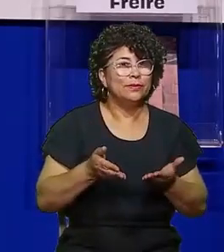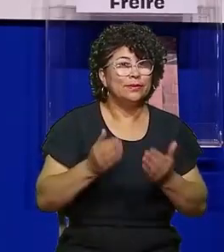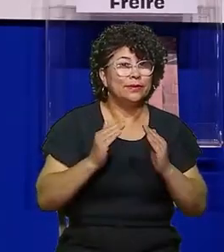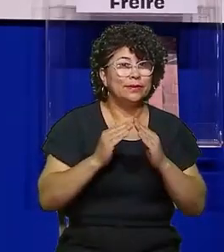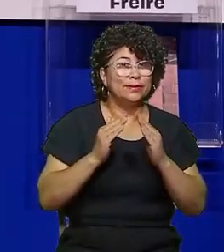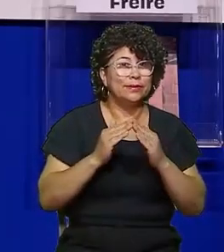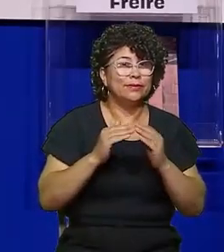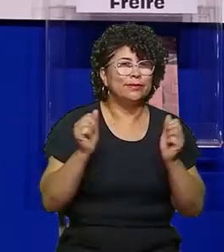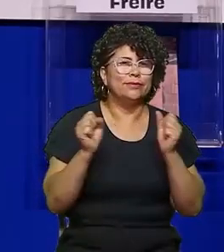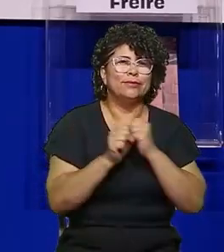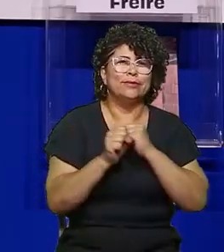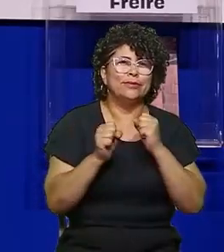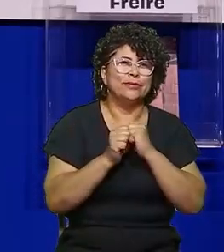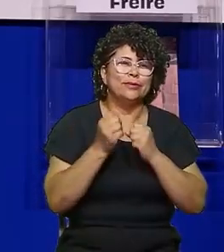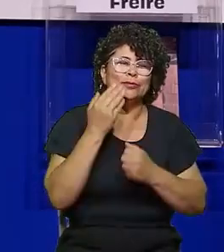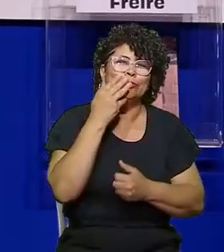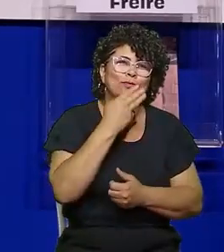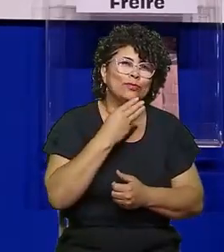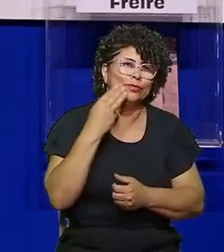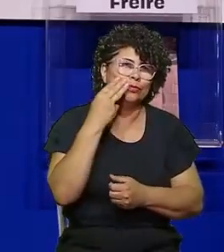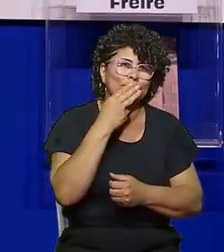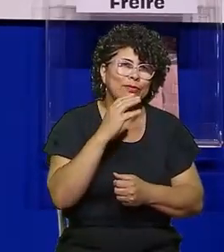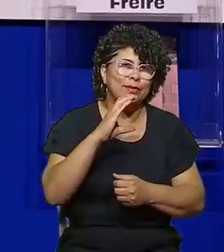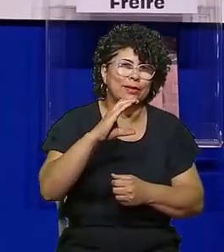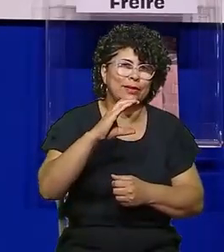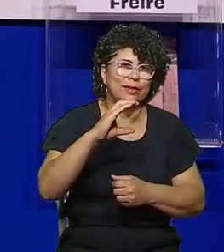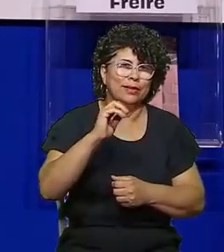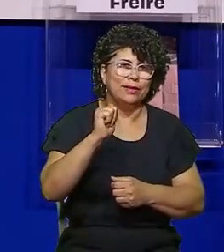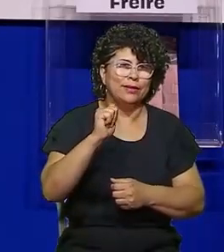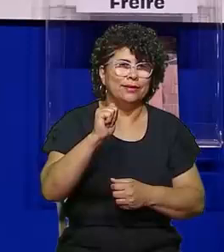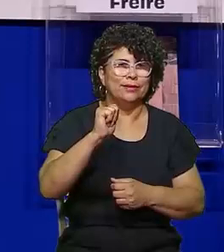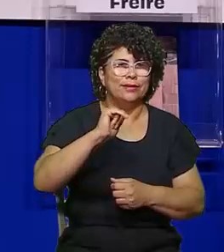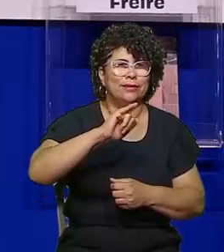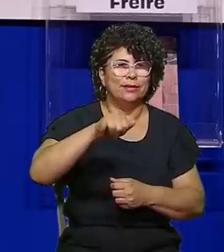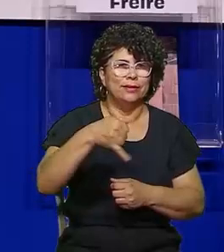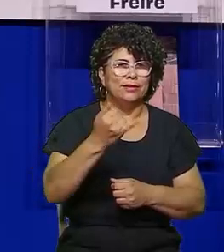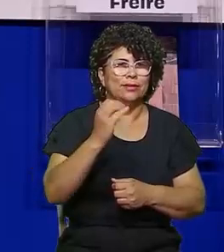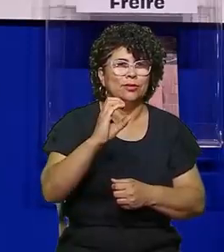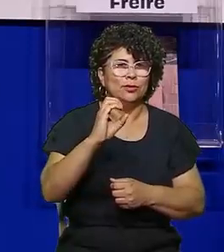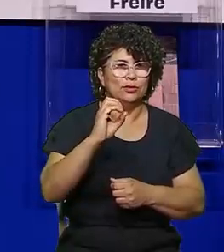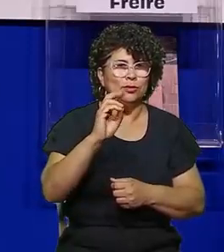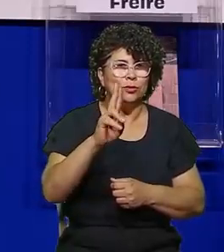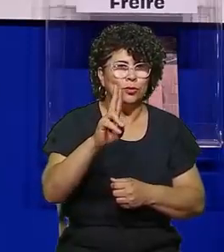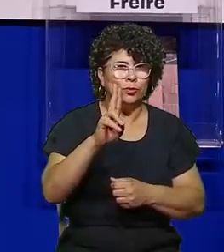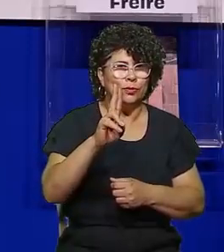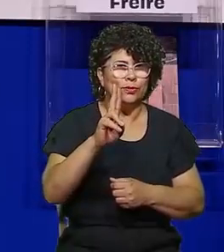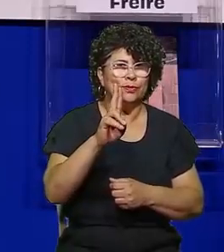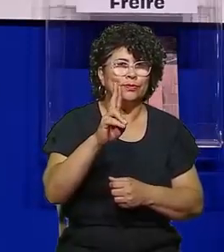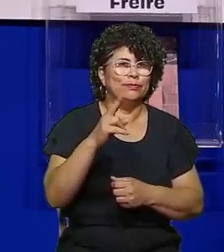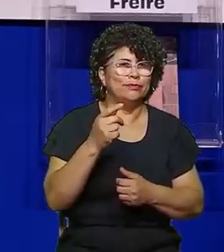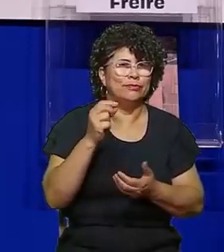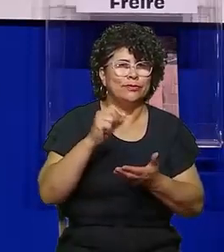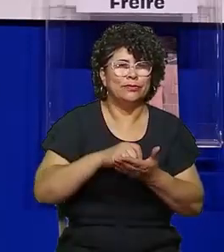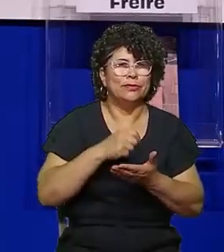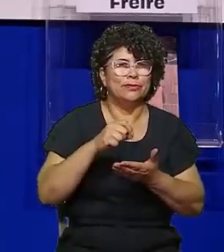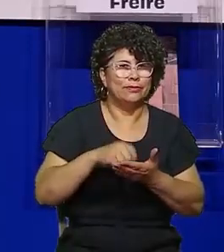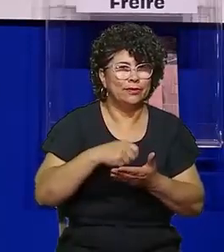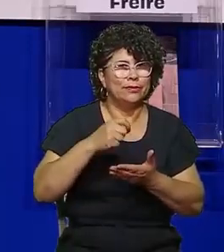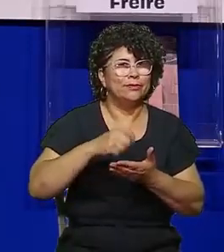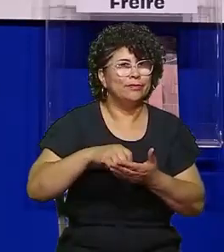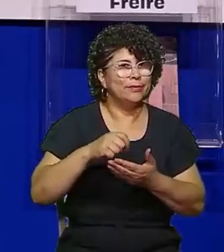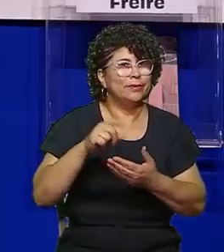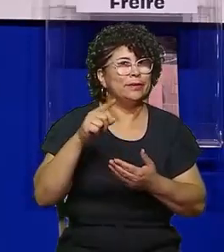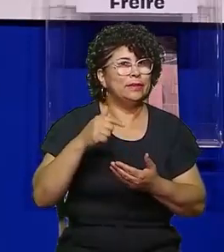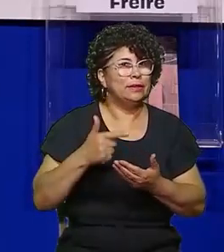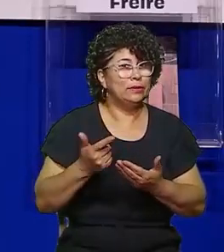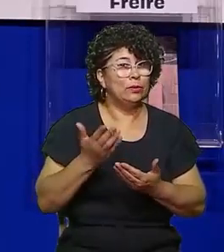adorava esse doce. Em cartas ele dizia que o doce estava acabando e ele estava economizando. Ele disse, olha, eu já estou economizando porque o doce já está